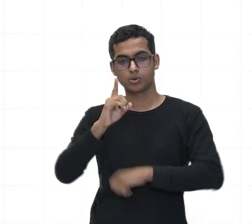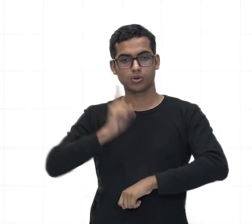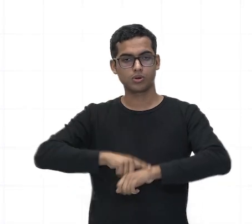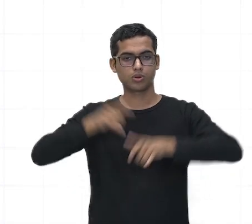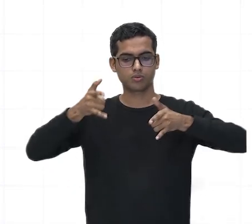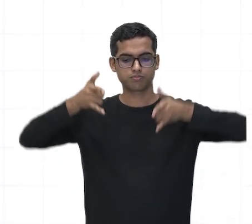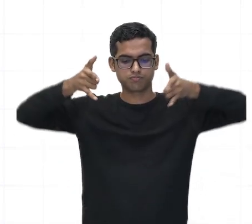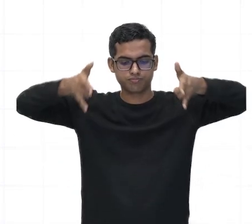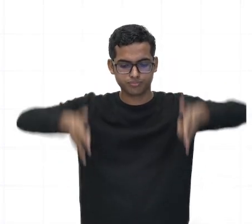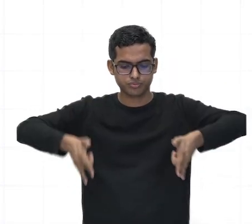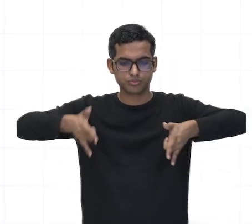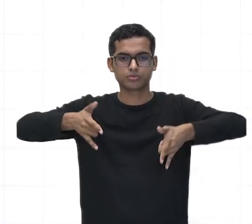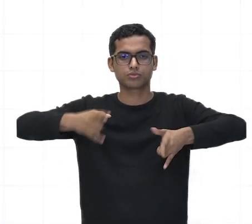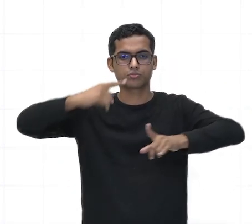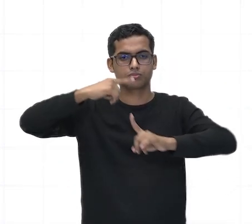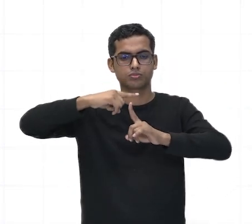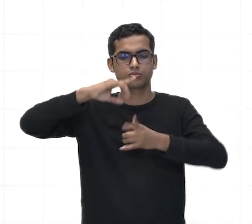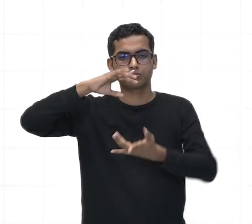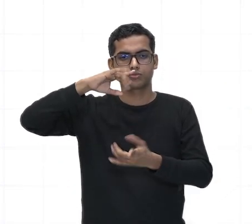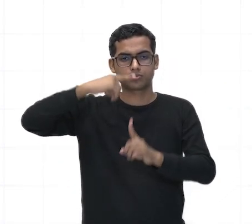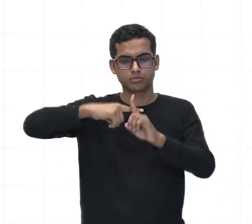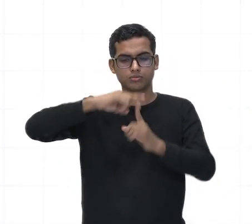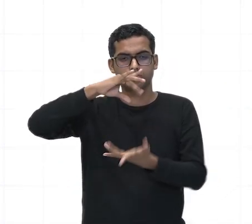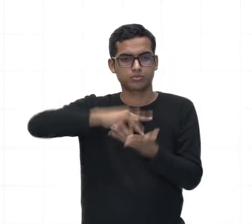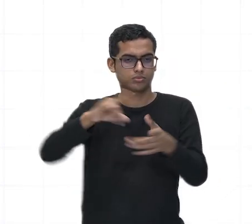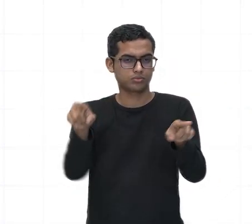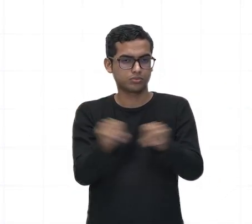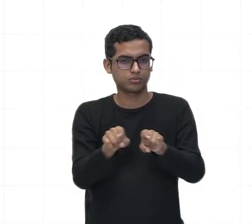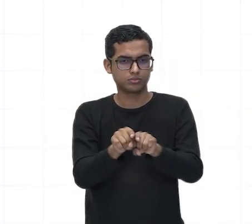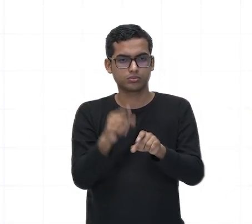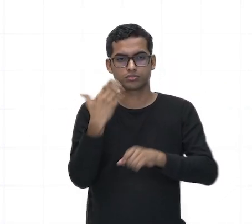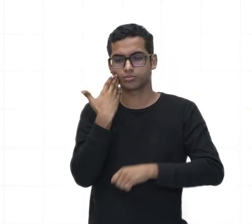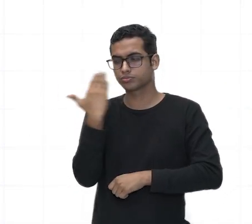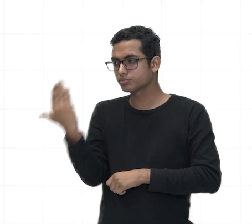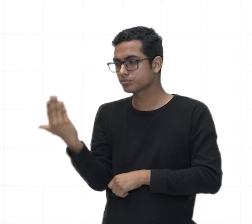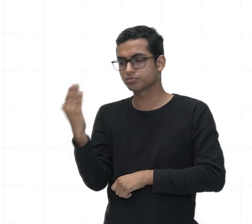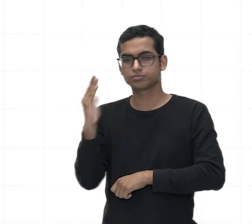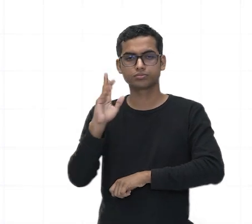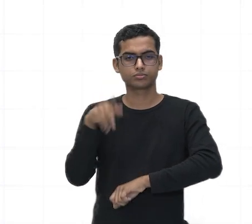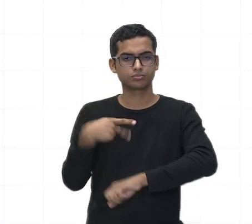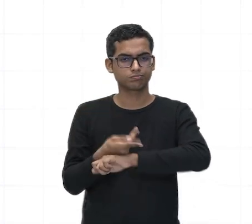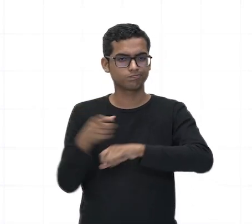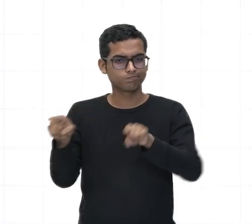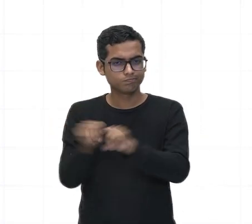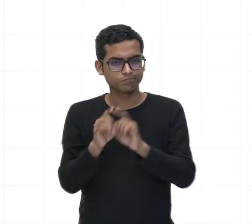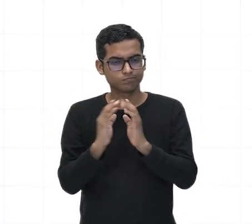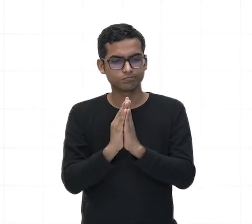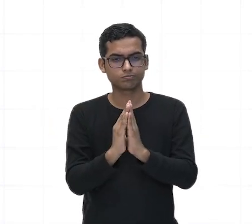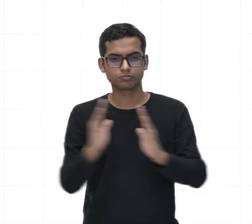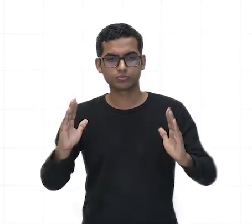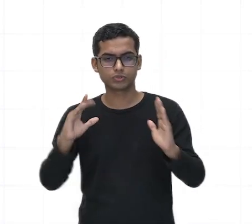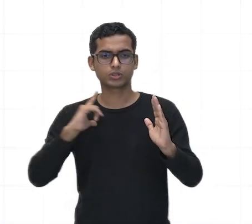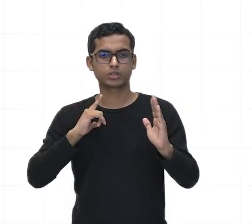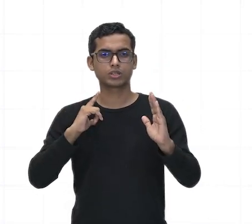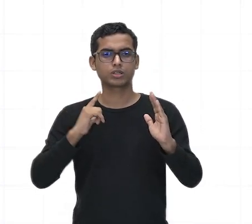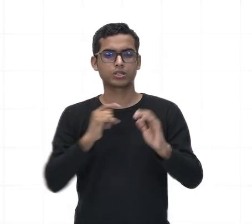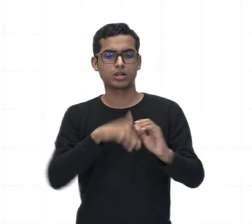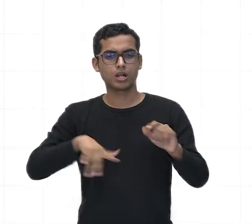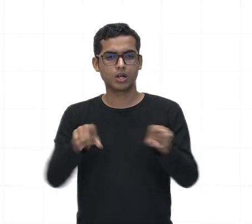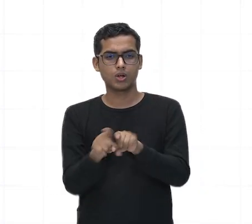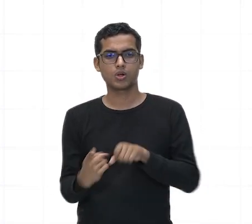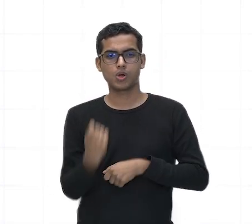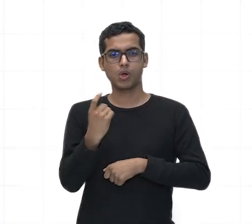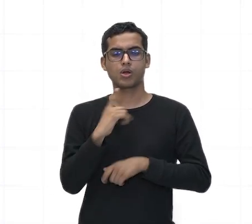família, até perder a natureza individual e unir-se ao coletivo das